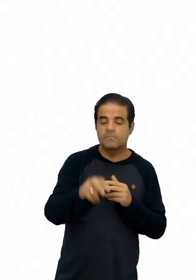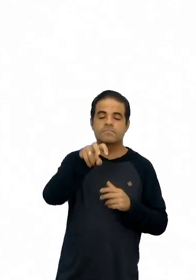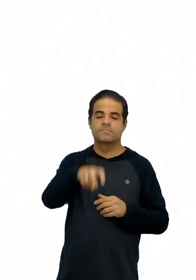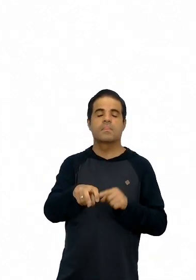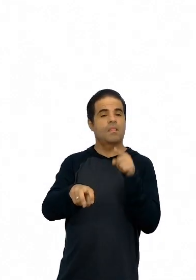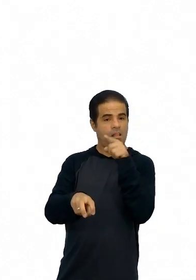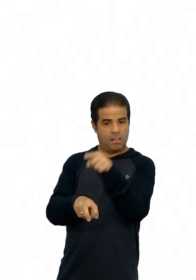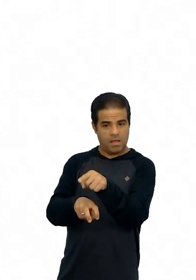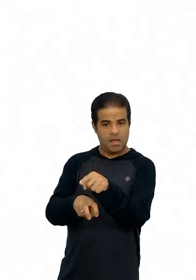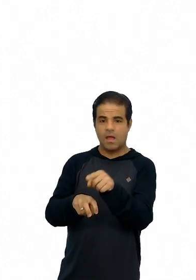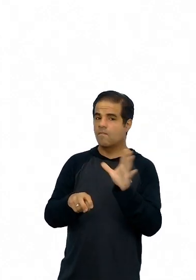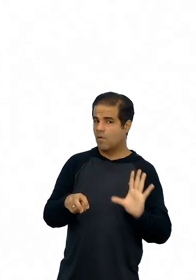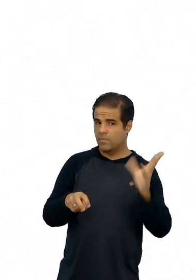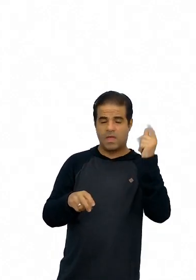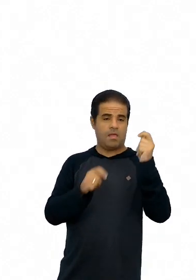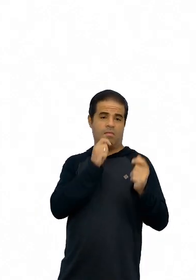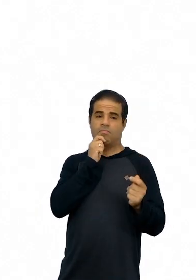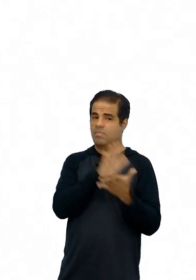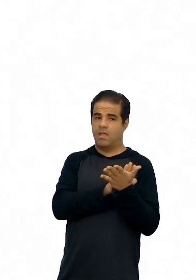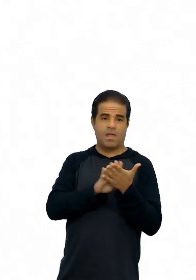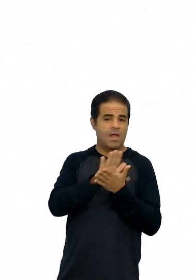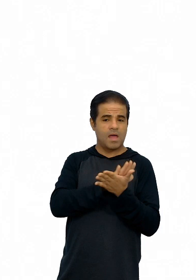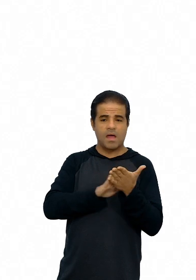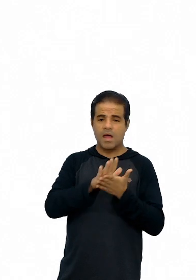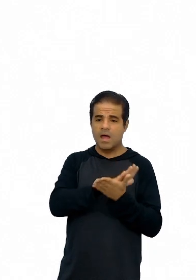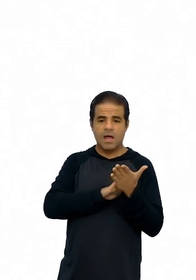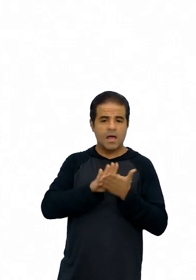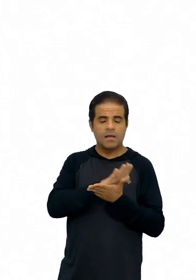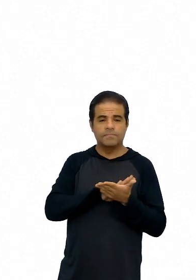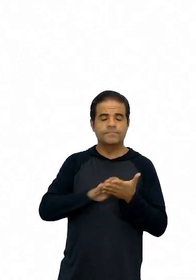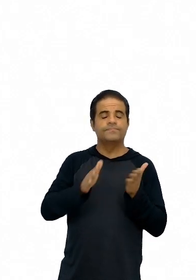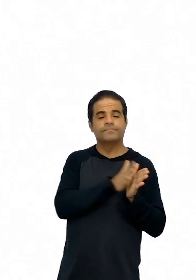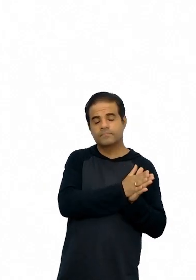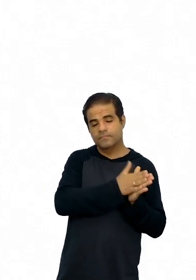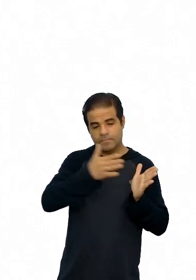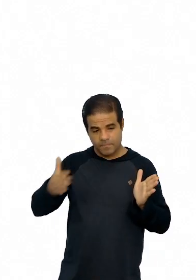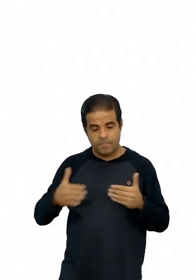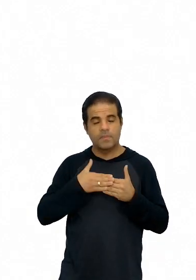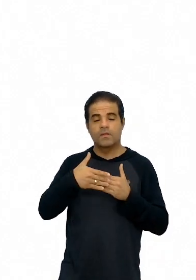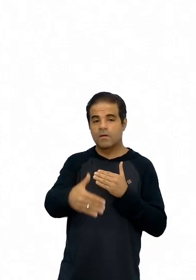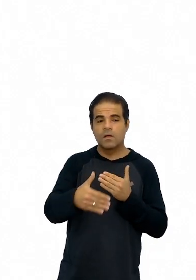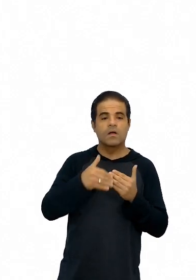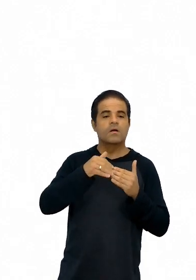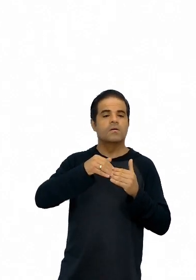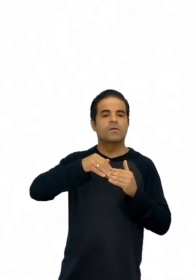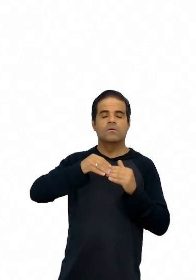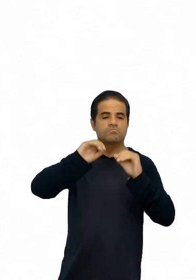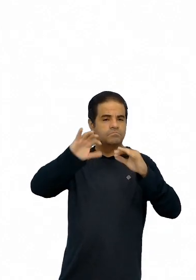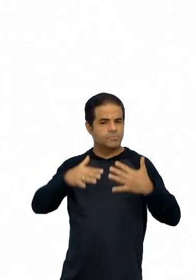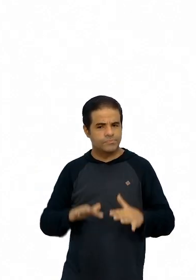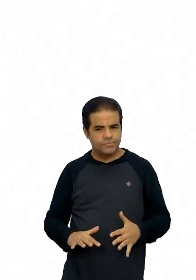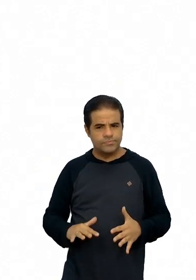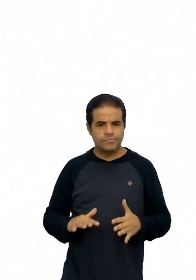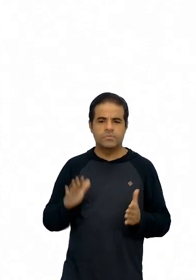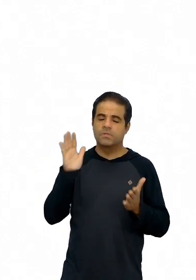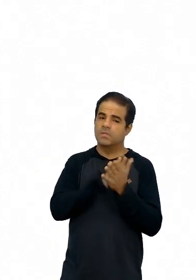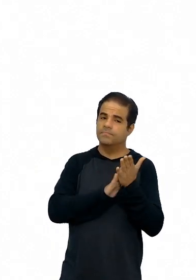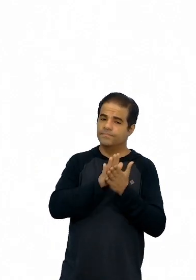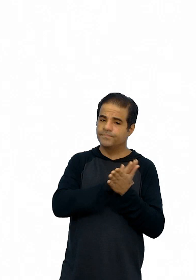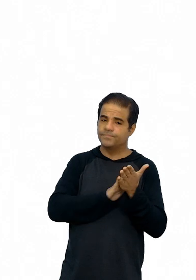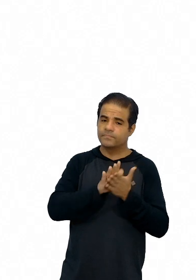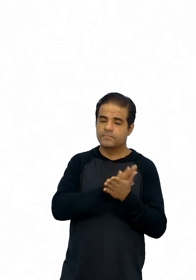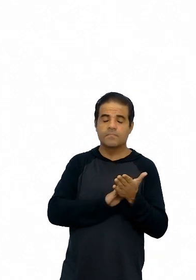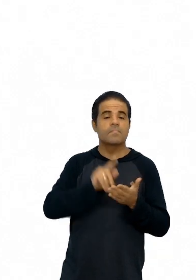lá, não vai acontecer nada com o seu corpo, né? Não vai ter esse deslizamento ali, tá?